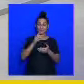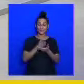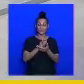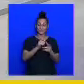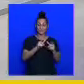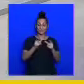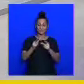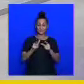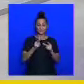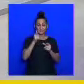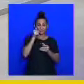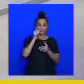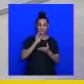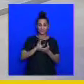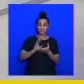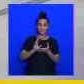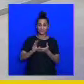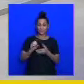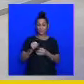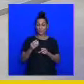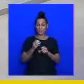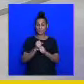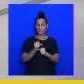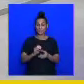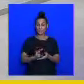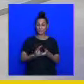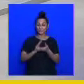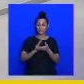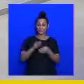a apuração, você poderá saber de onde são as apostas vencedoras ou